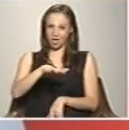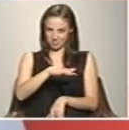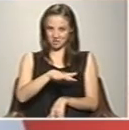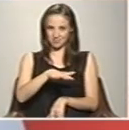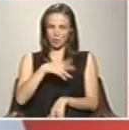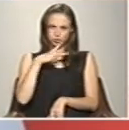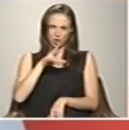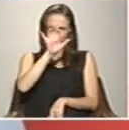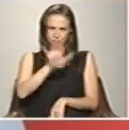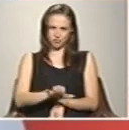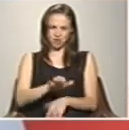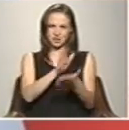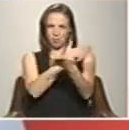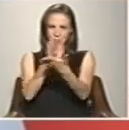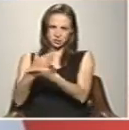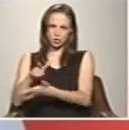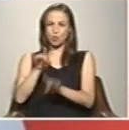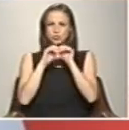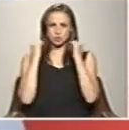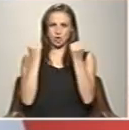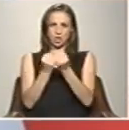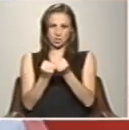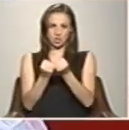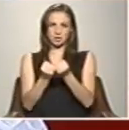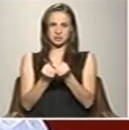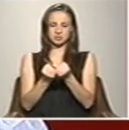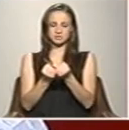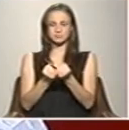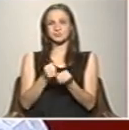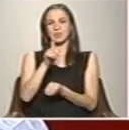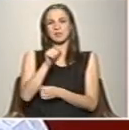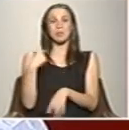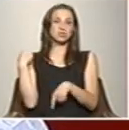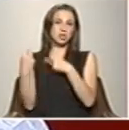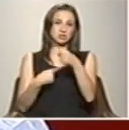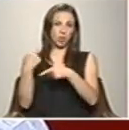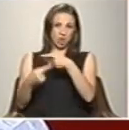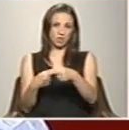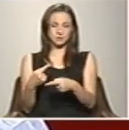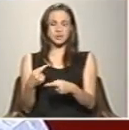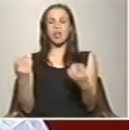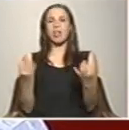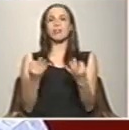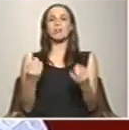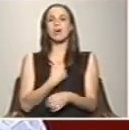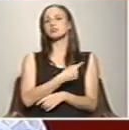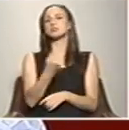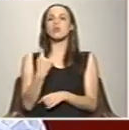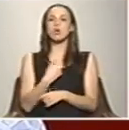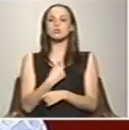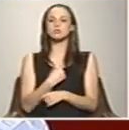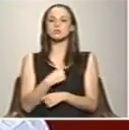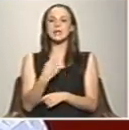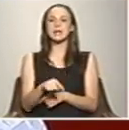coesão social, e há também a coesão, neste caso, geracional. De facto, nós temos muito mais visões